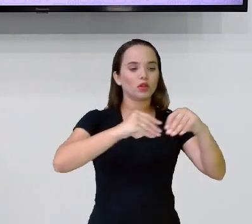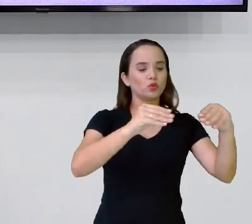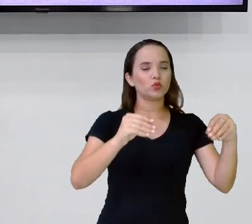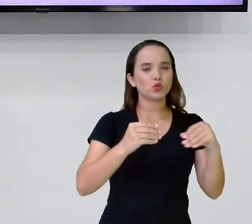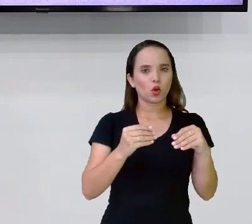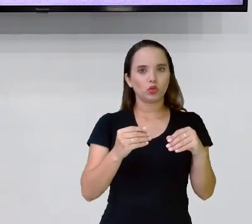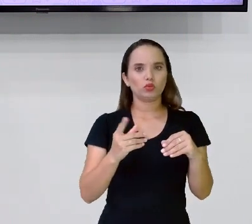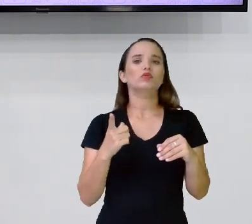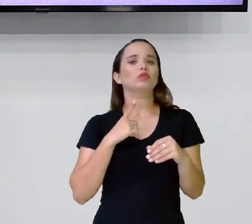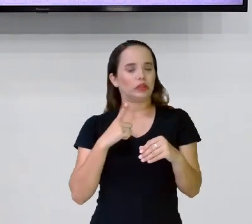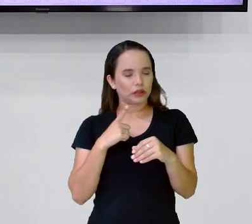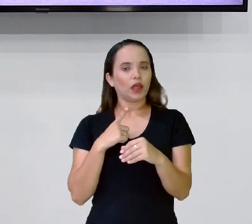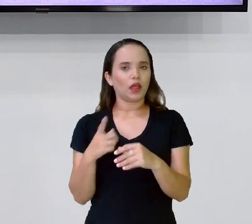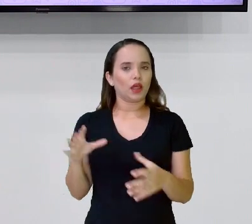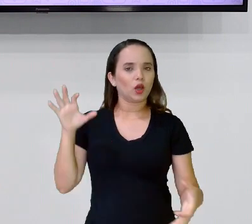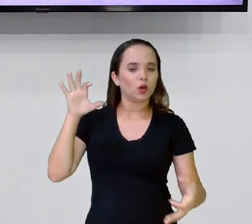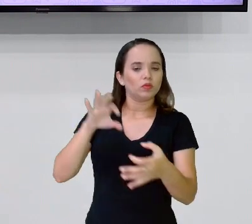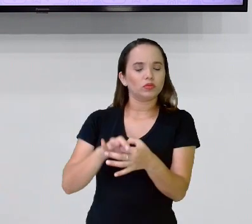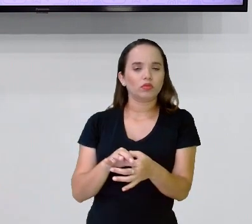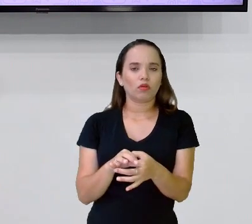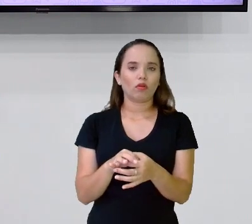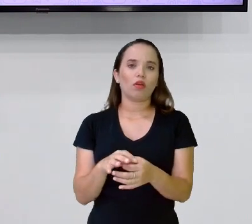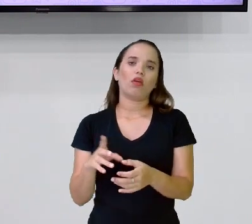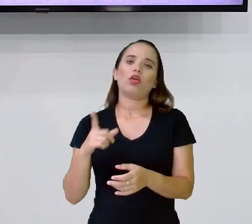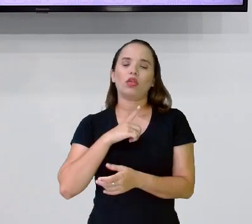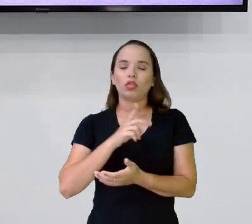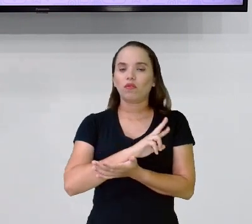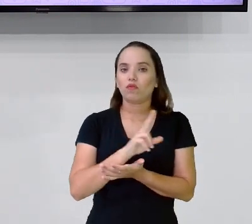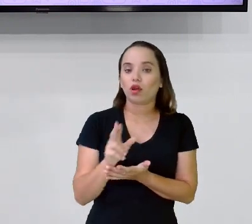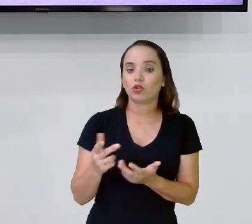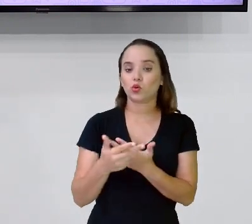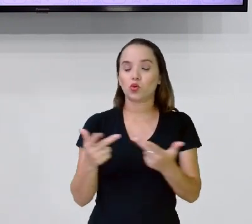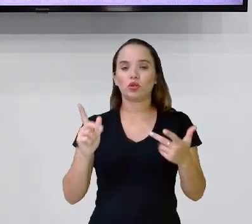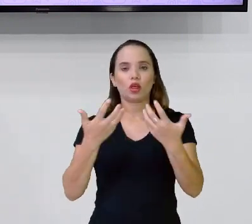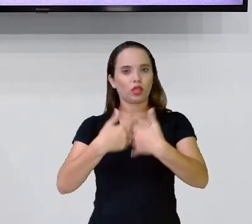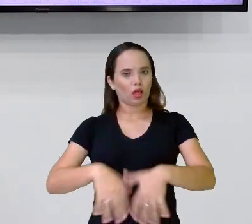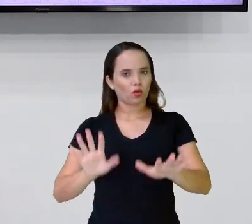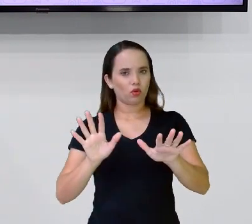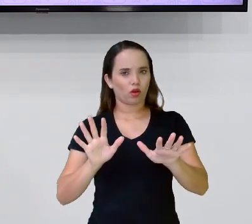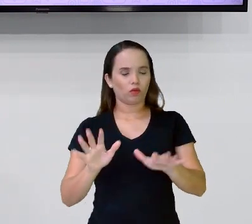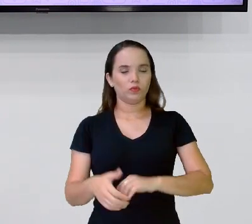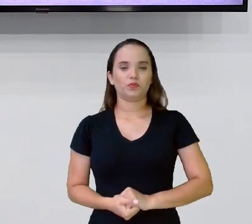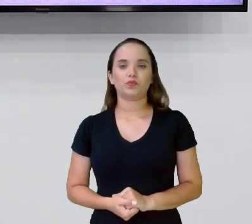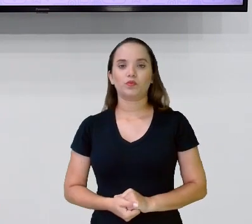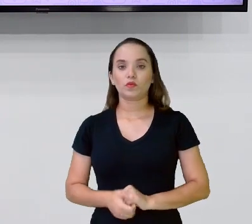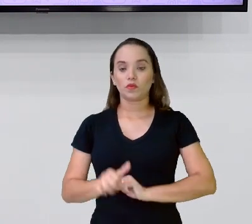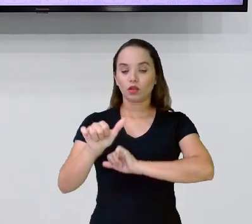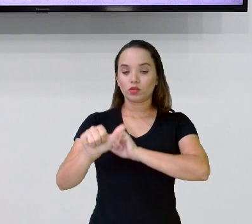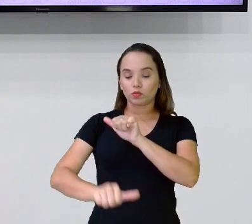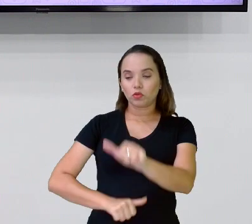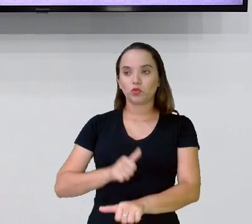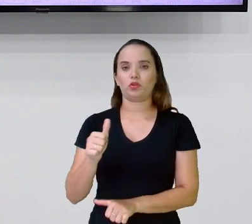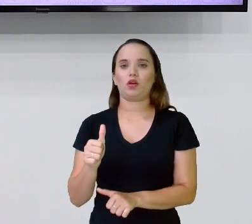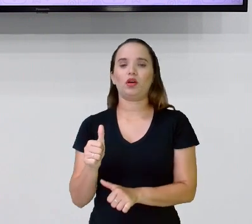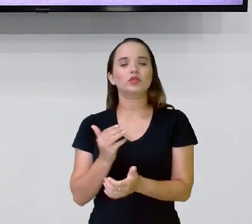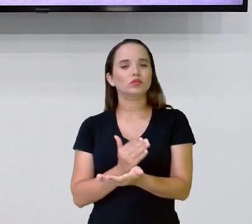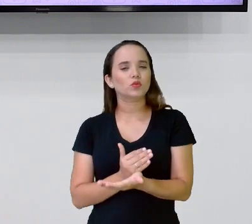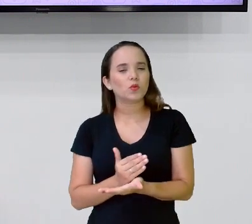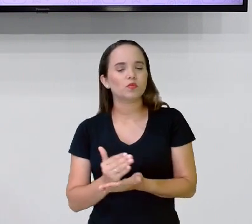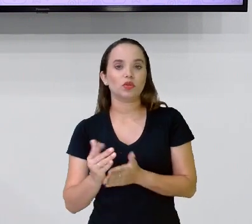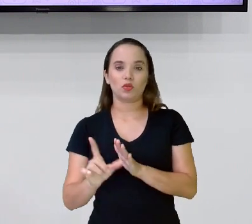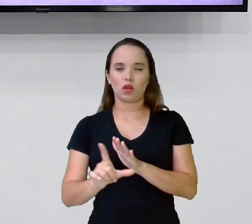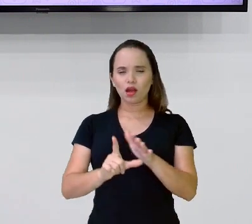vários elementos, tá? Que são elementos o quê? De origem natural. Então, as mudanças iniciais,